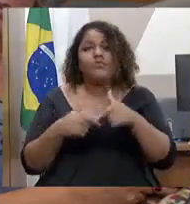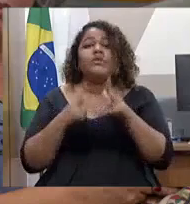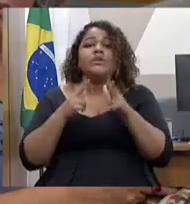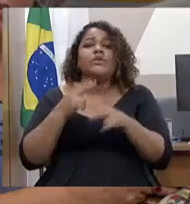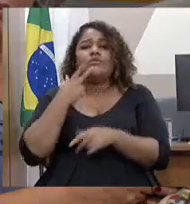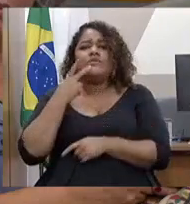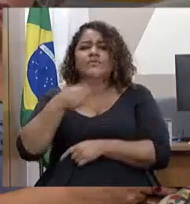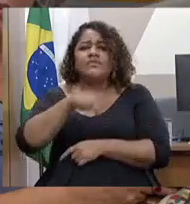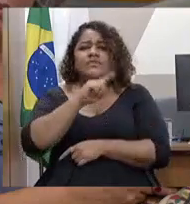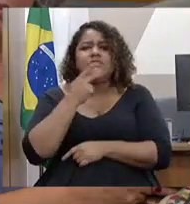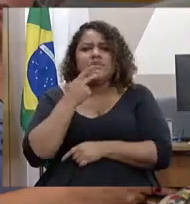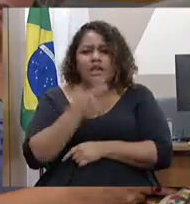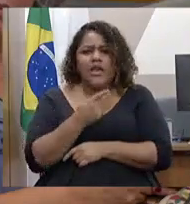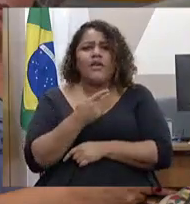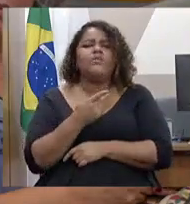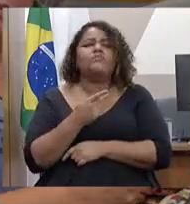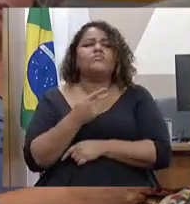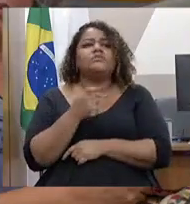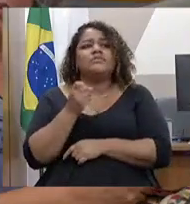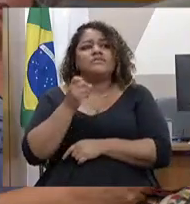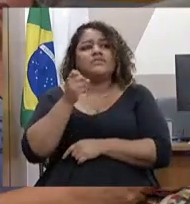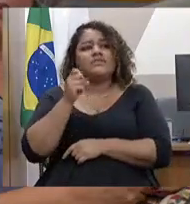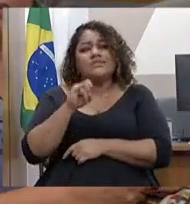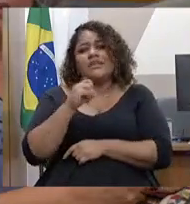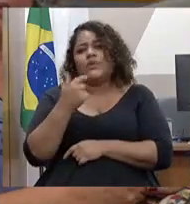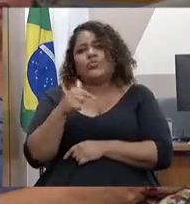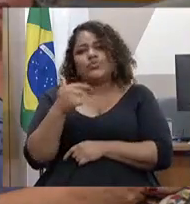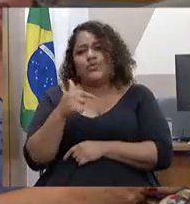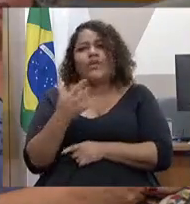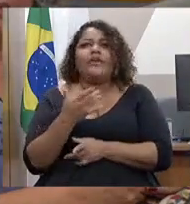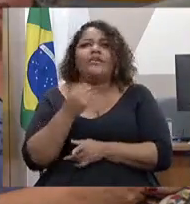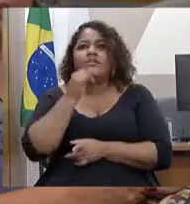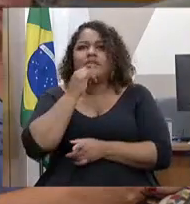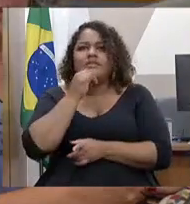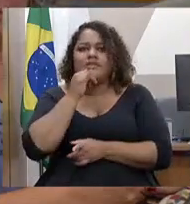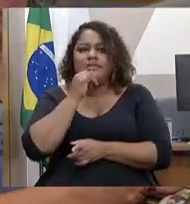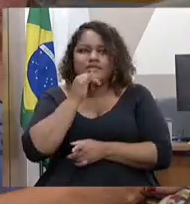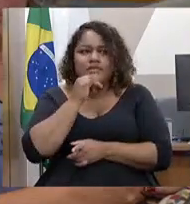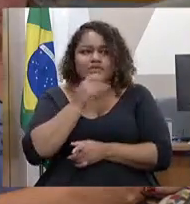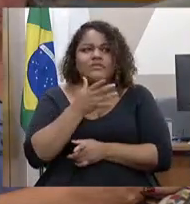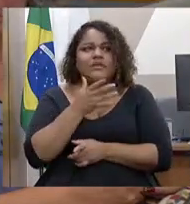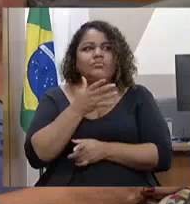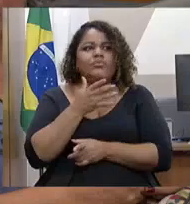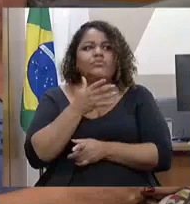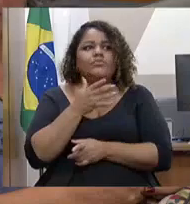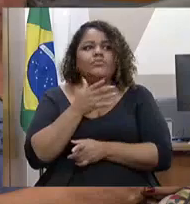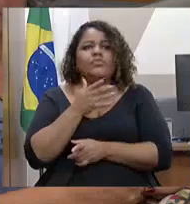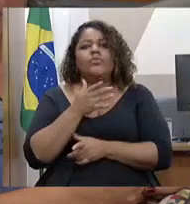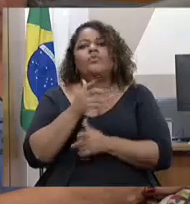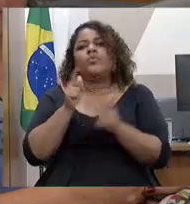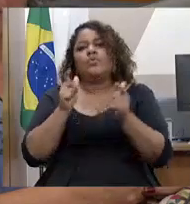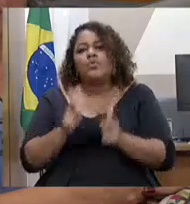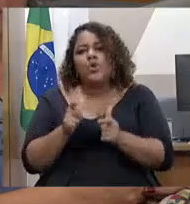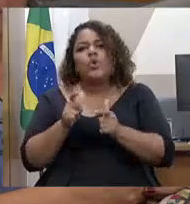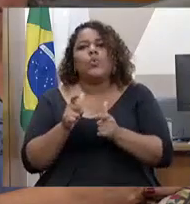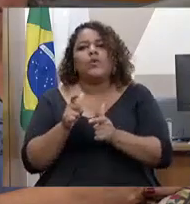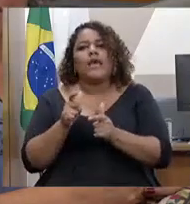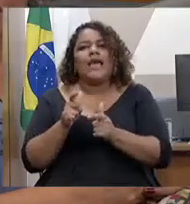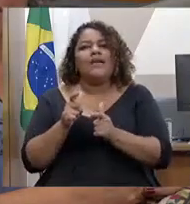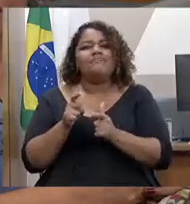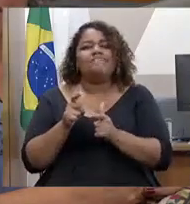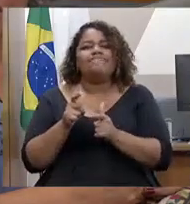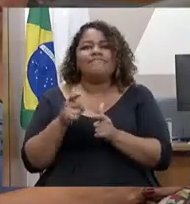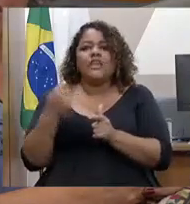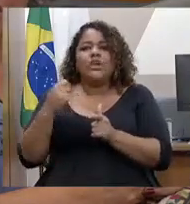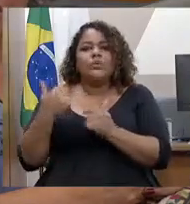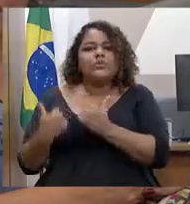tiver a gente não tiver trabalhando no local que tá sendo bem tratado aí acaba a gente adoecendo e não fazendo um bom